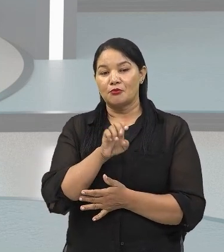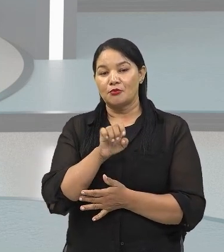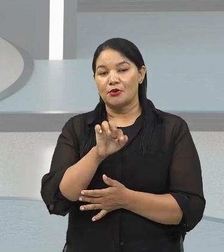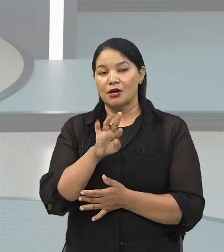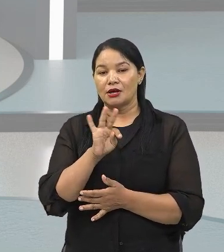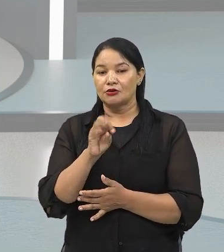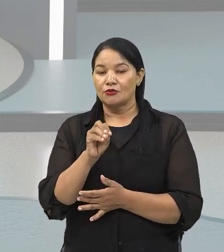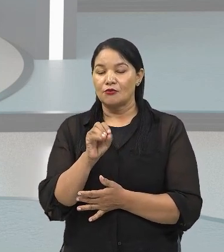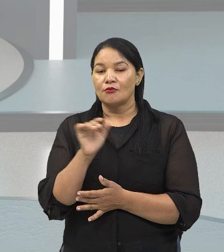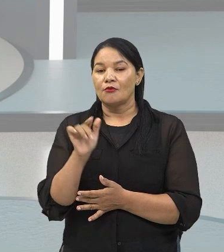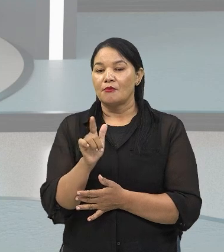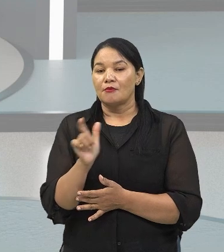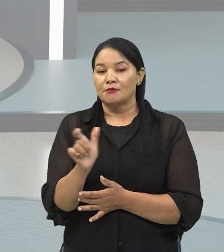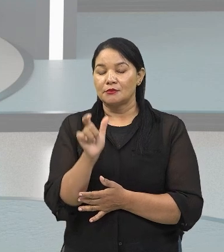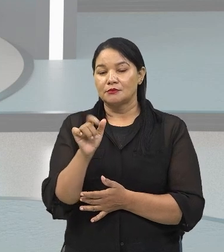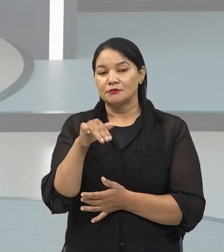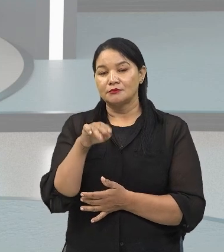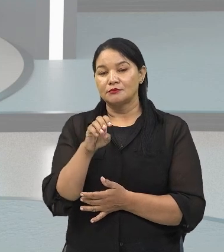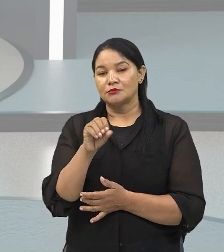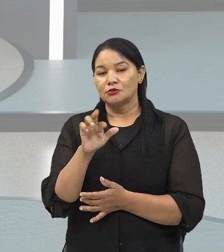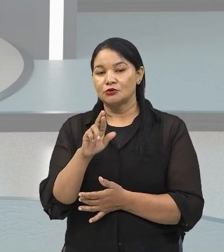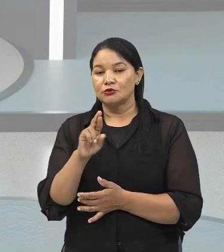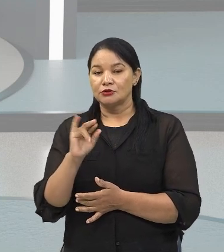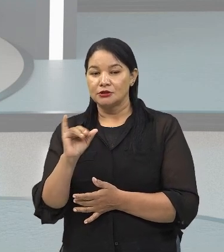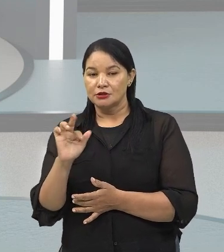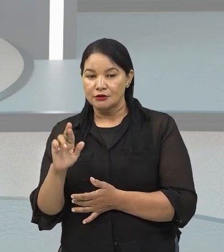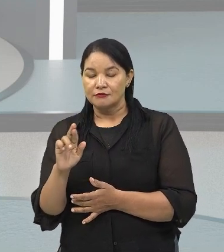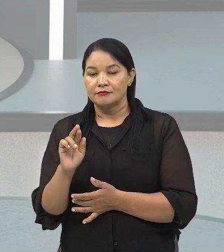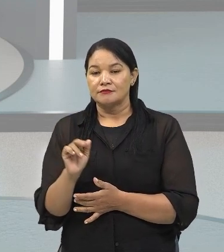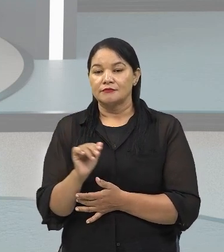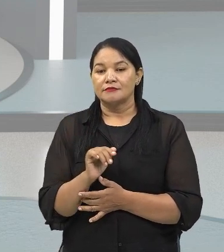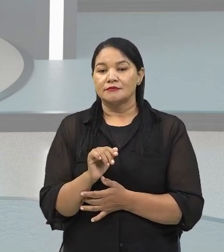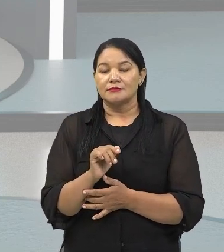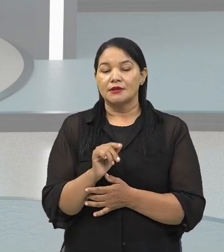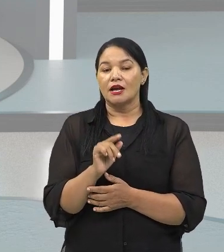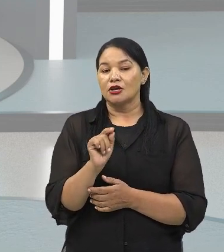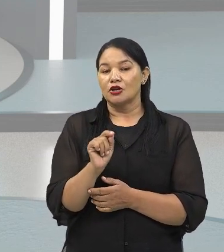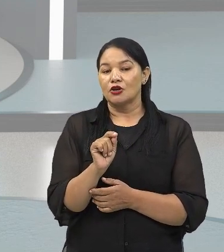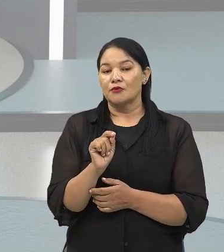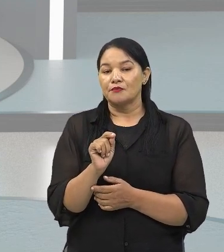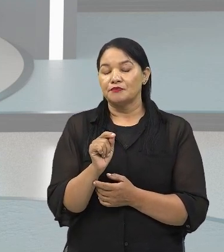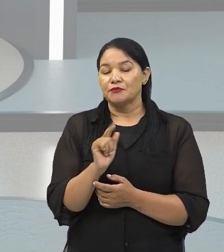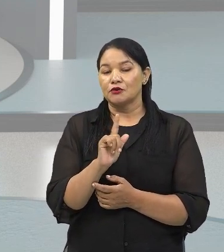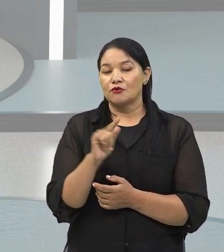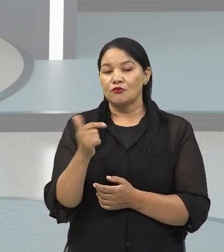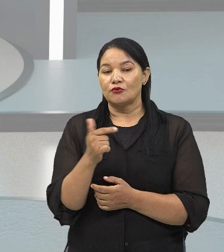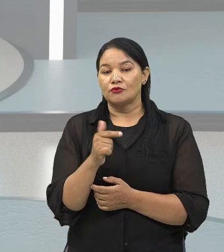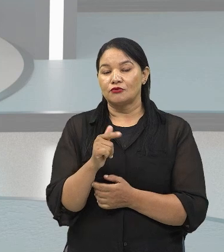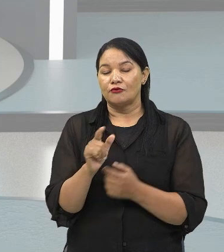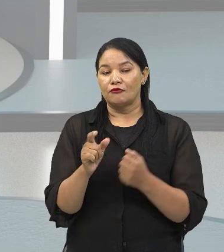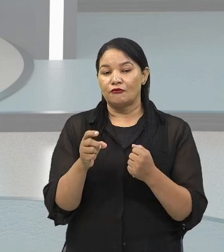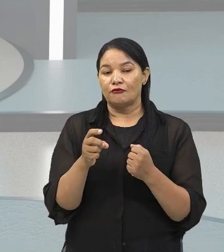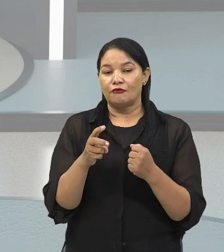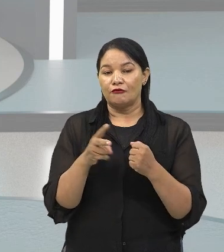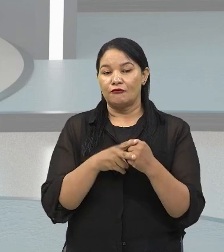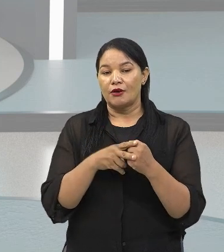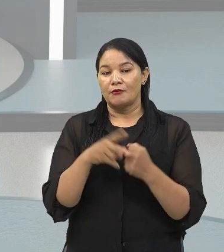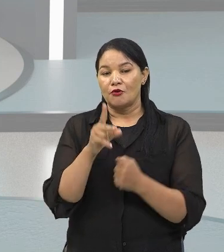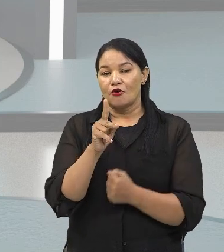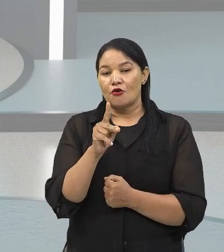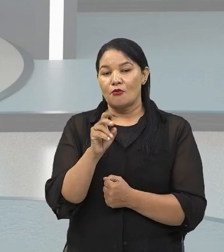morir. E o particípio dele? Muerto. Depois temos o verbo podrir, e olha